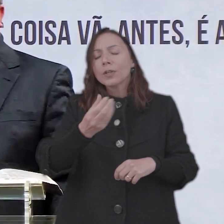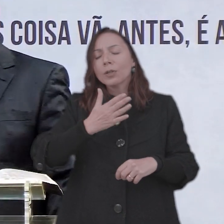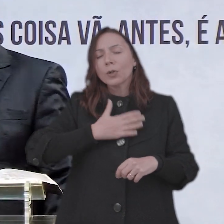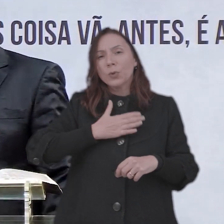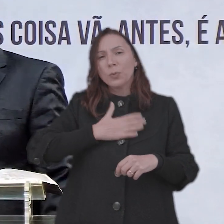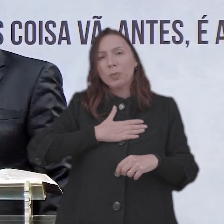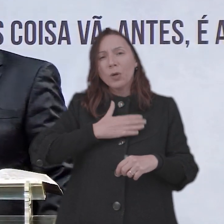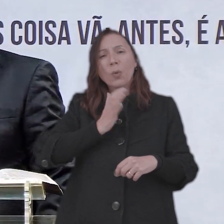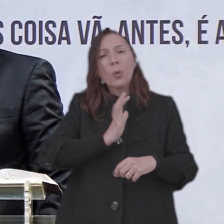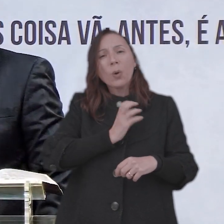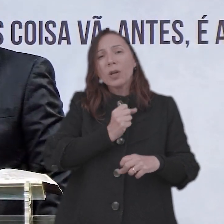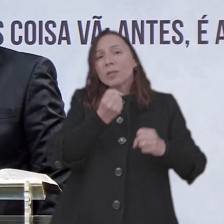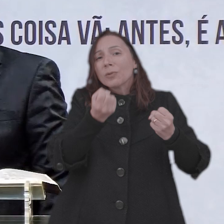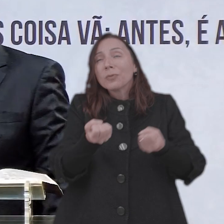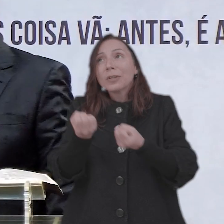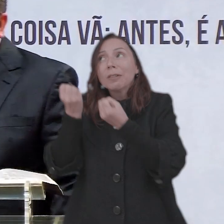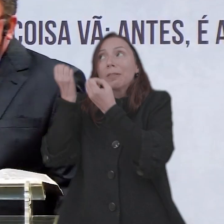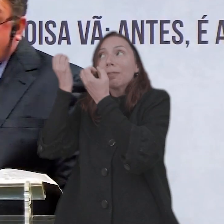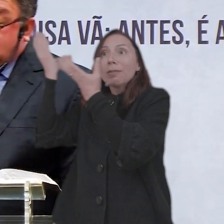adoração.